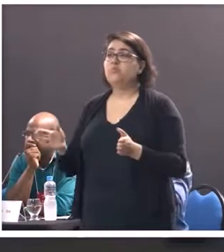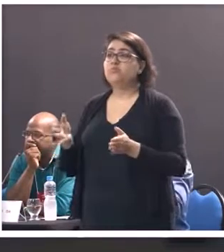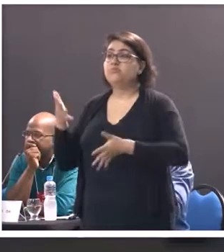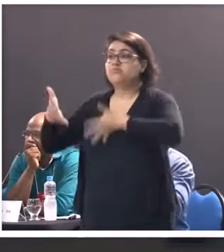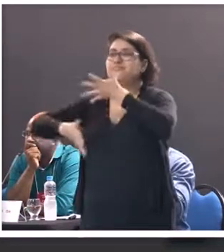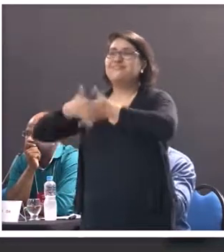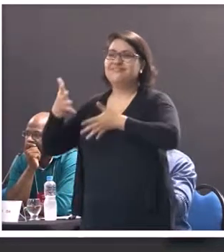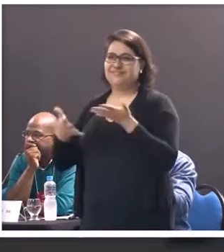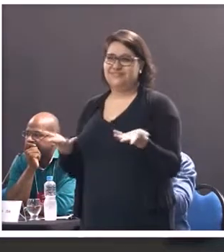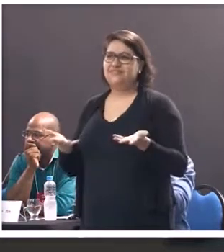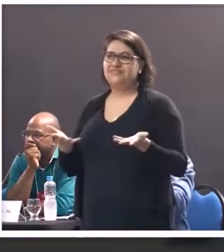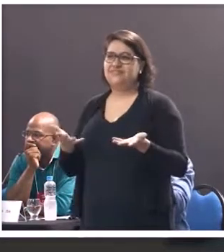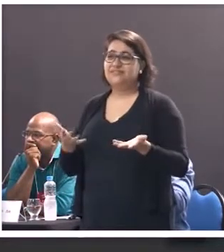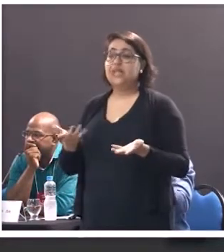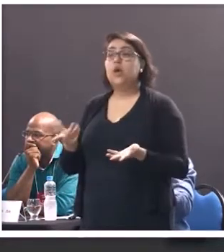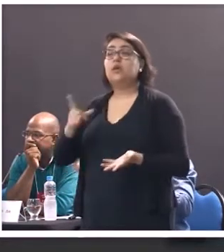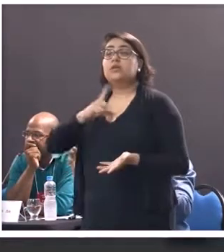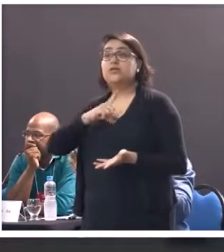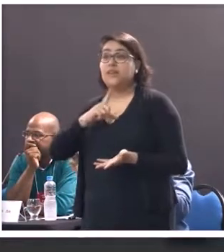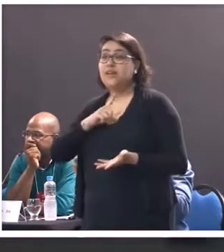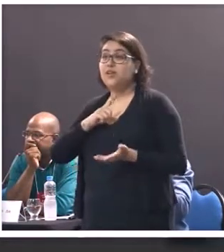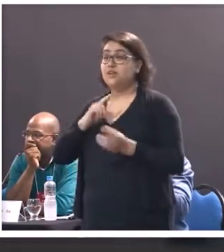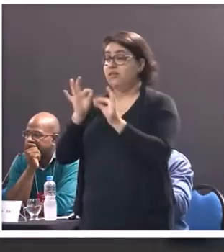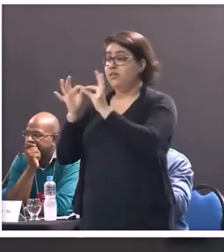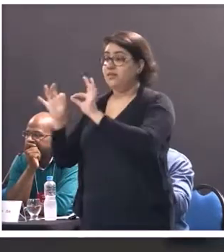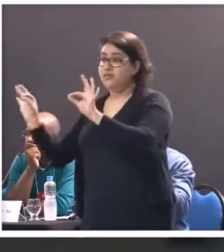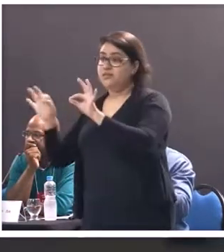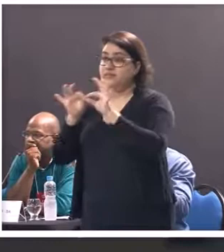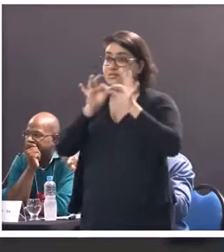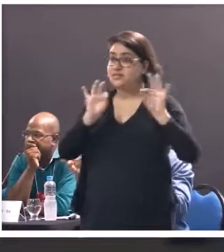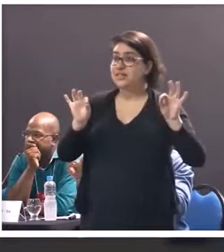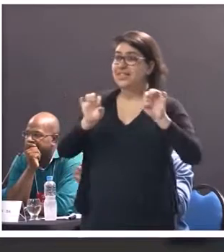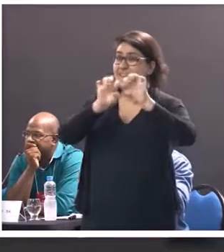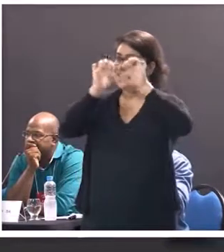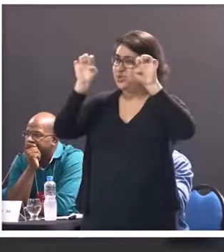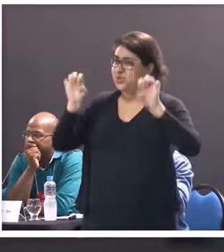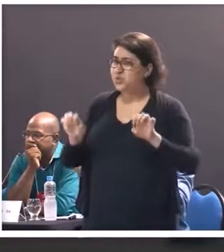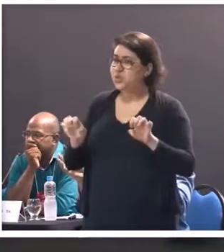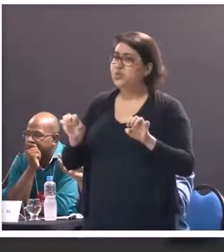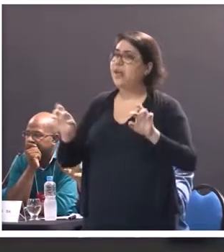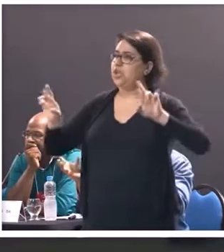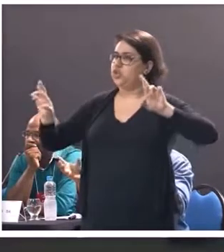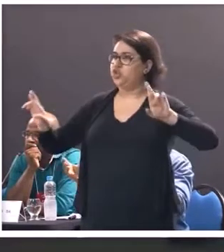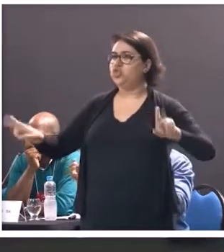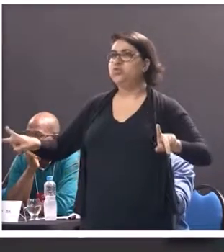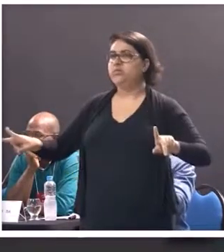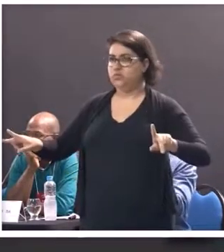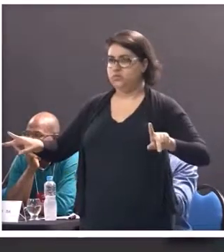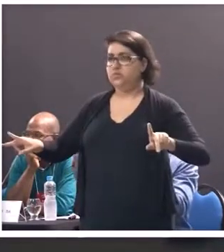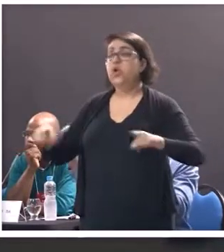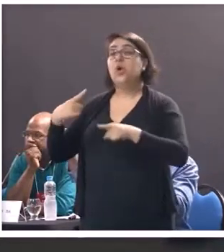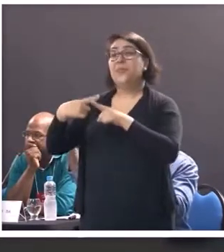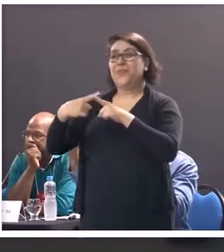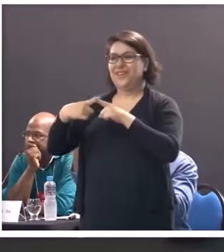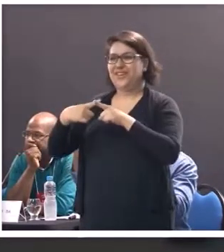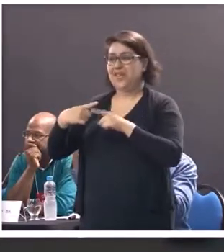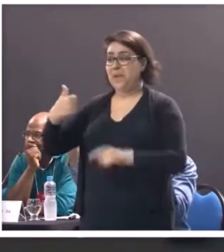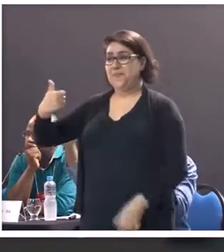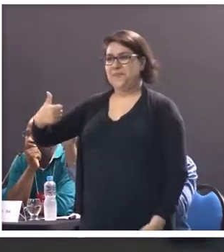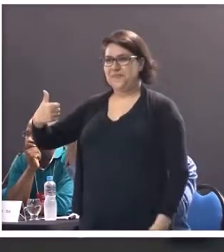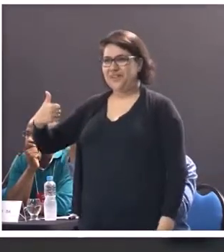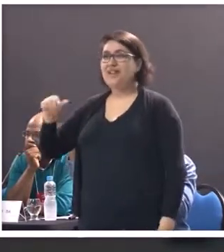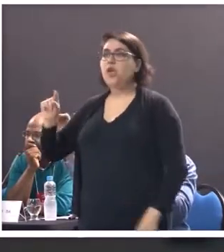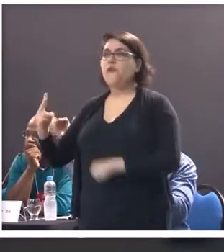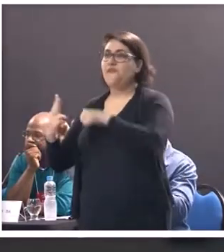Aí eu tenho orações que estruturalmente são diferentes, porque na primeira que eu disse, eu